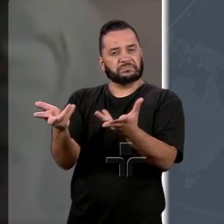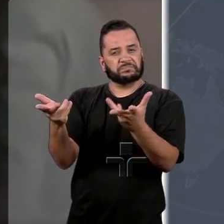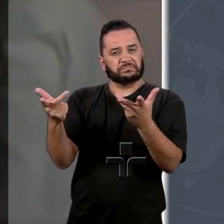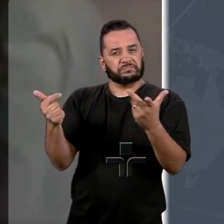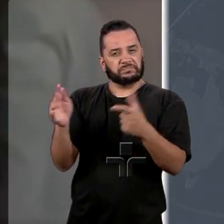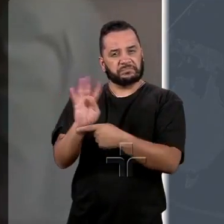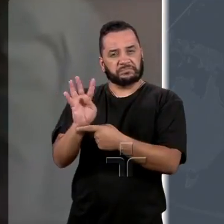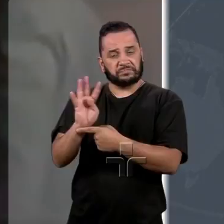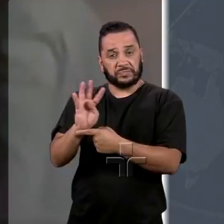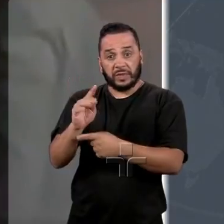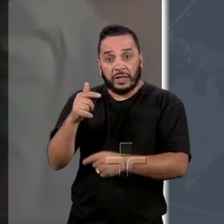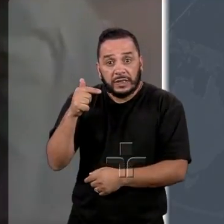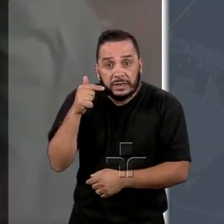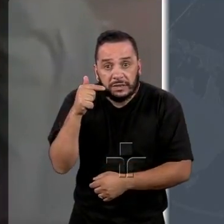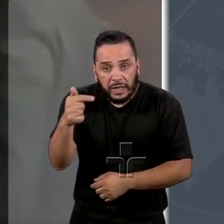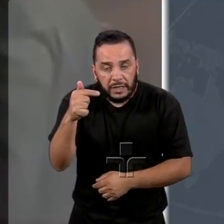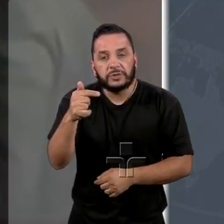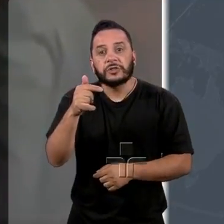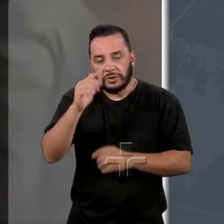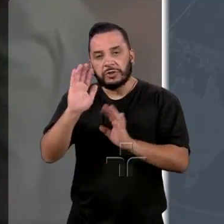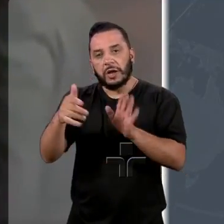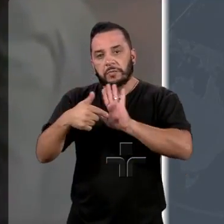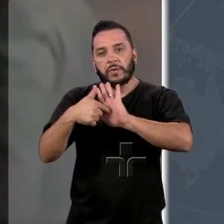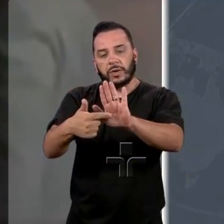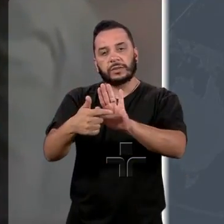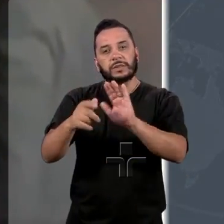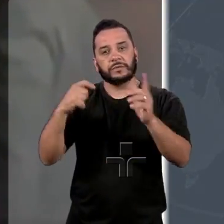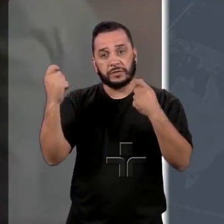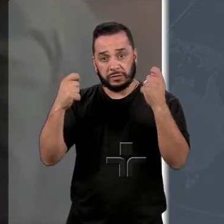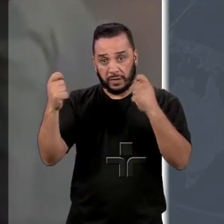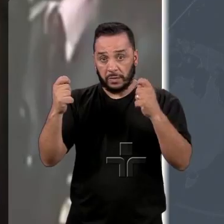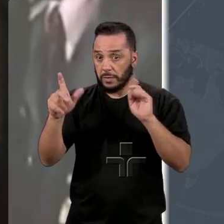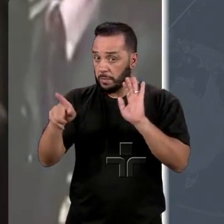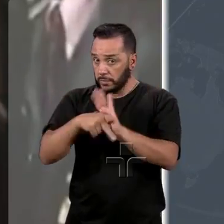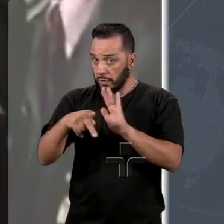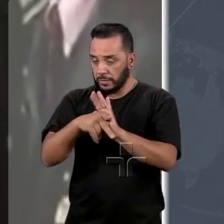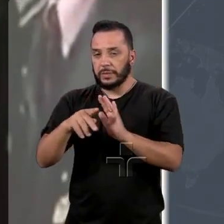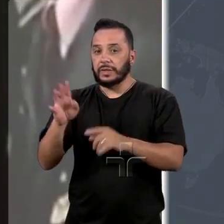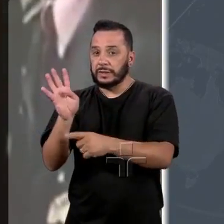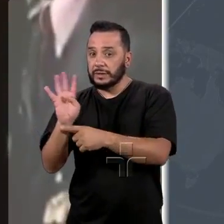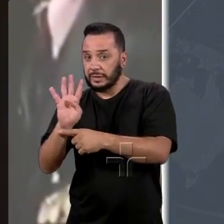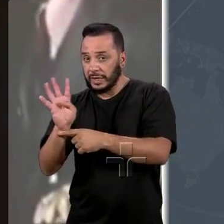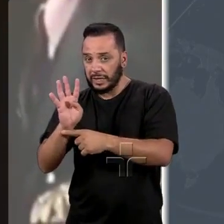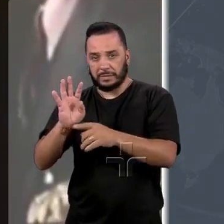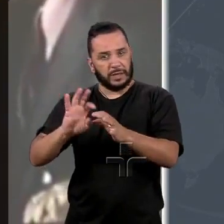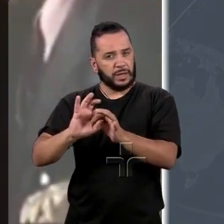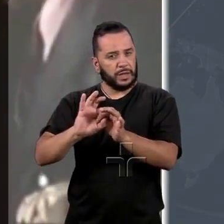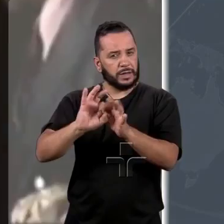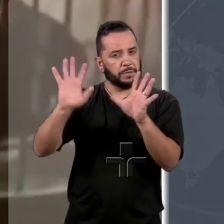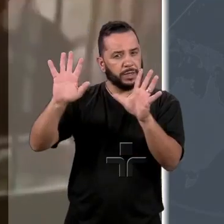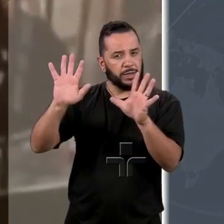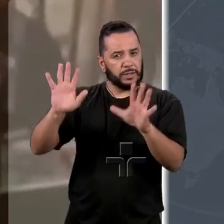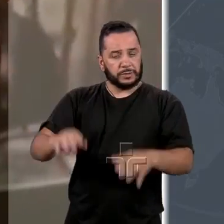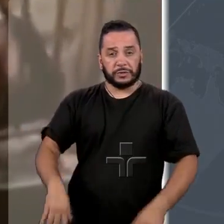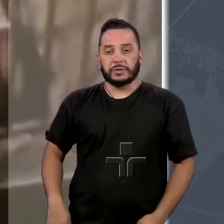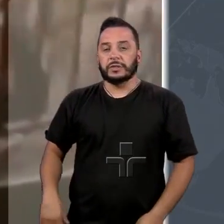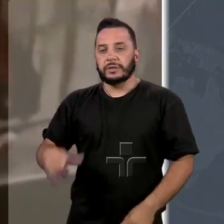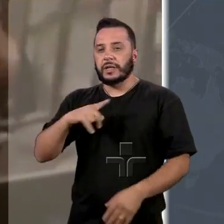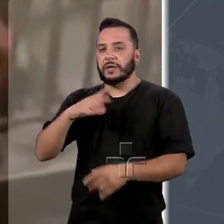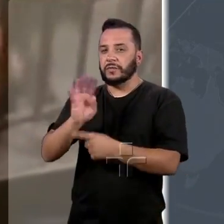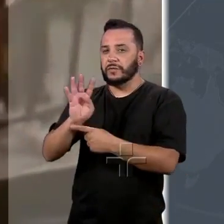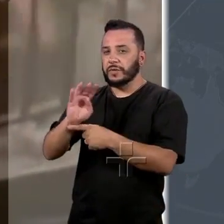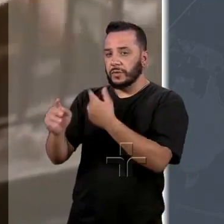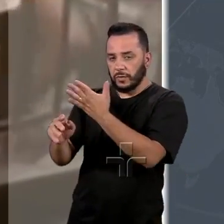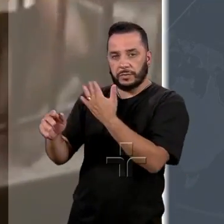Elas foram reunidas especialmente para a mostra Cinema e Liberdade. Filmes dirigidos